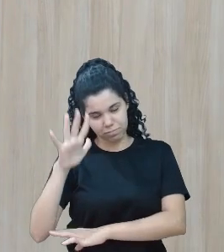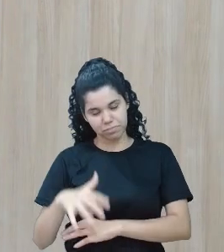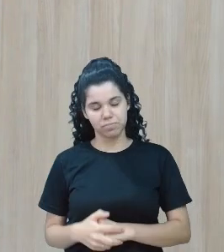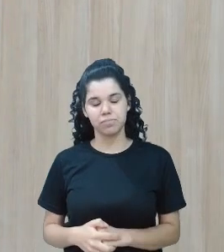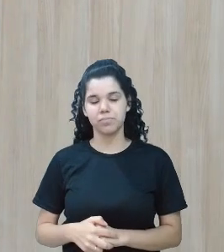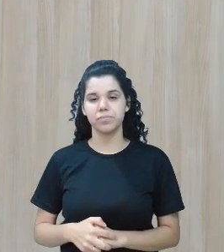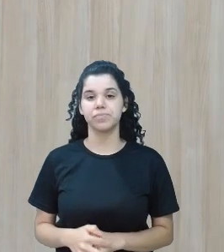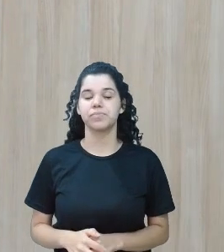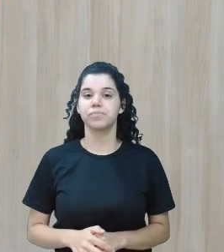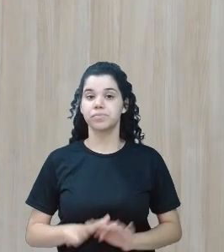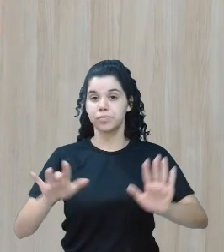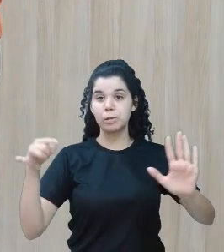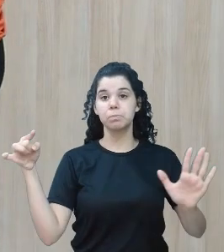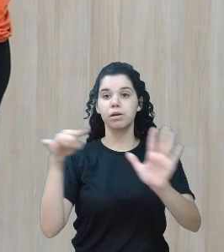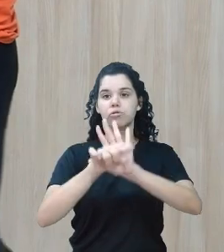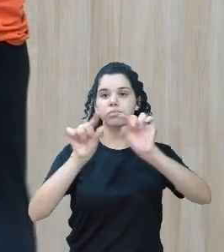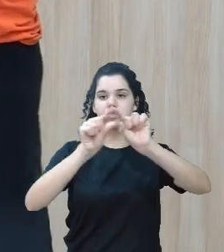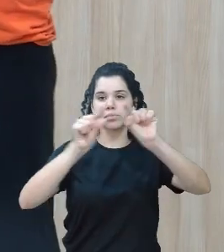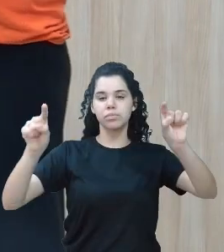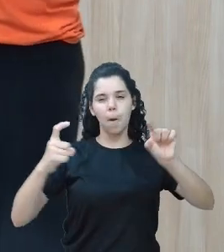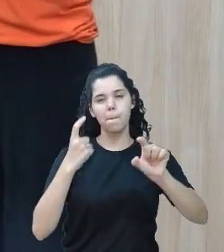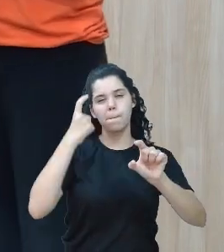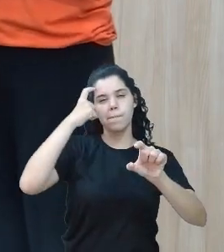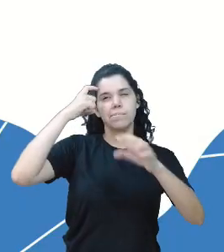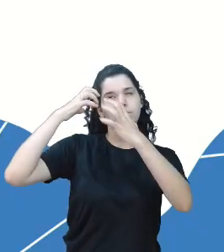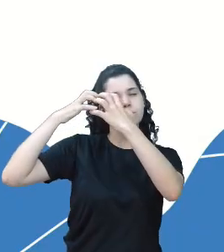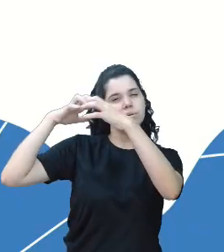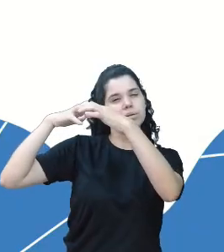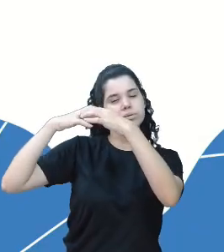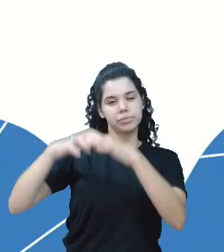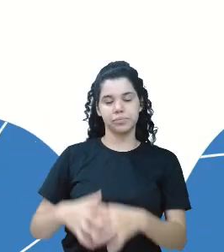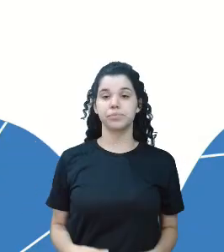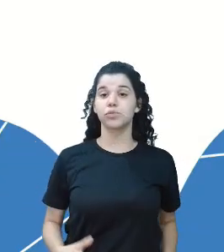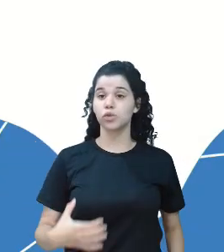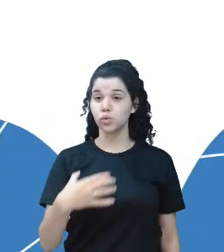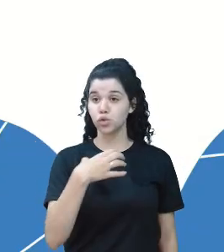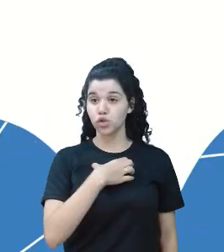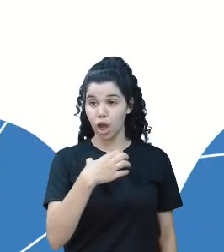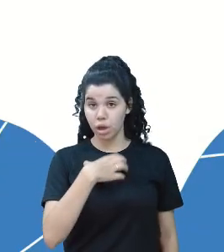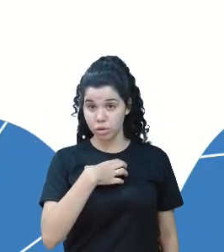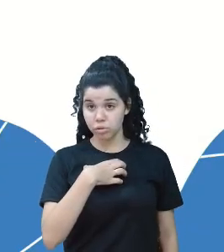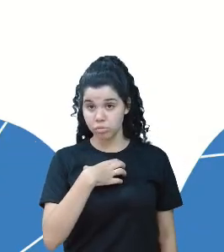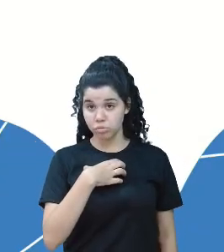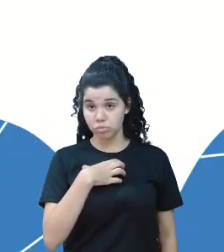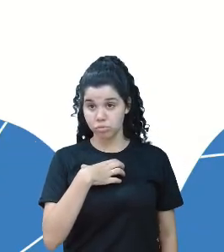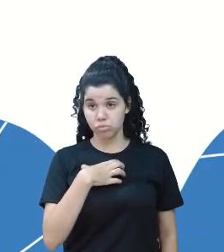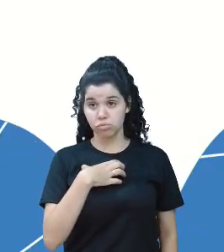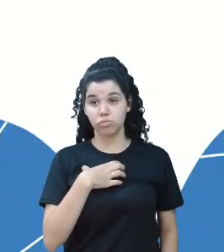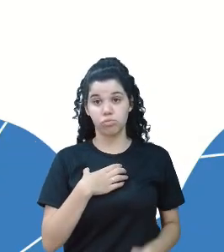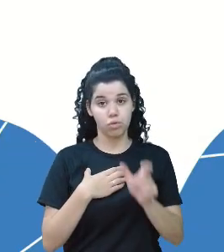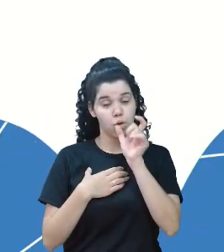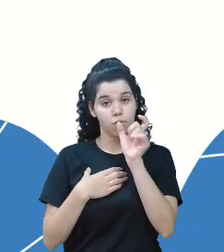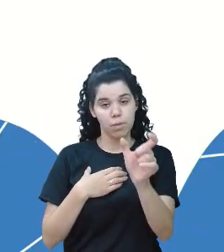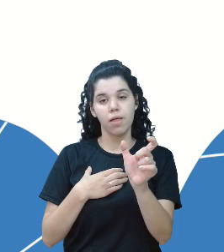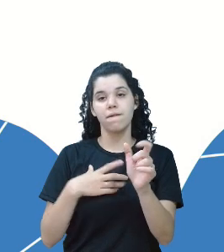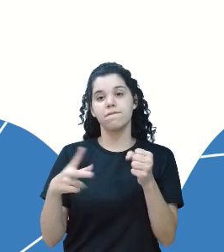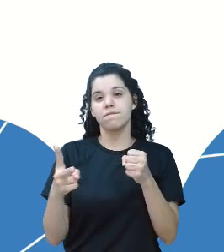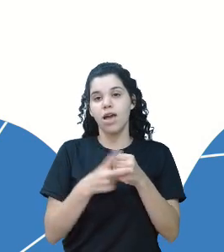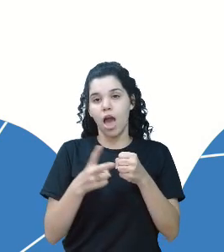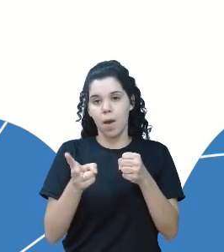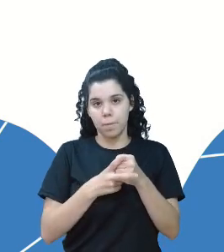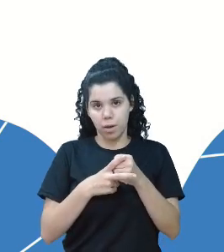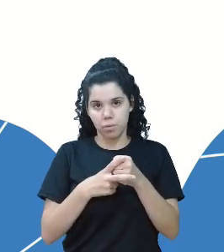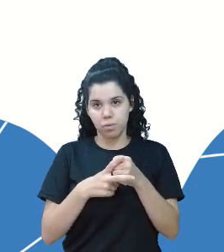no trecho, pense nisso. A forma verbal destacada, no caso seria o pense. É um verbo que